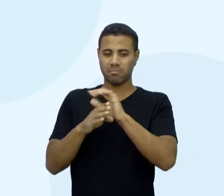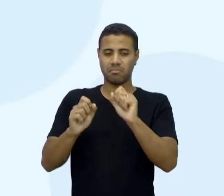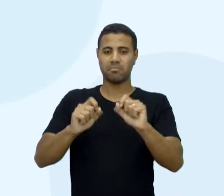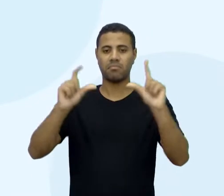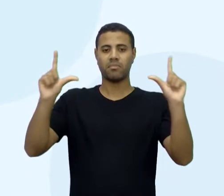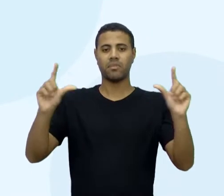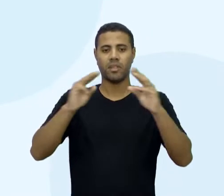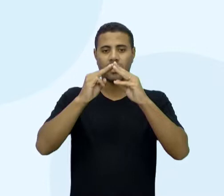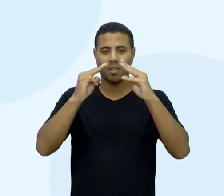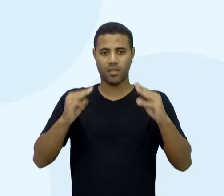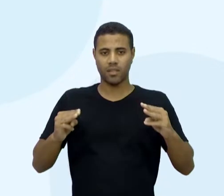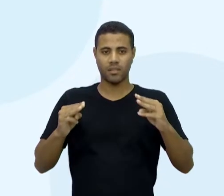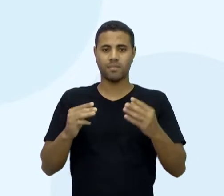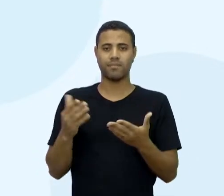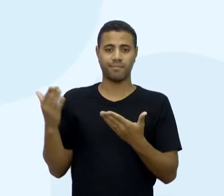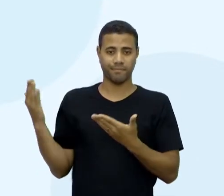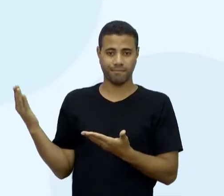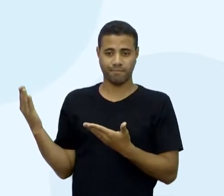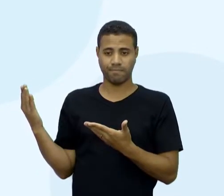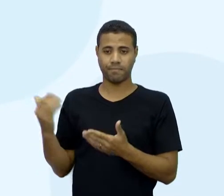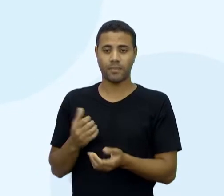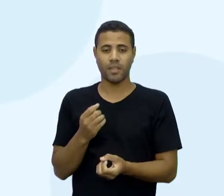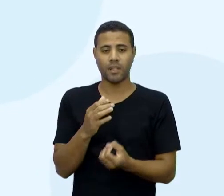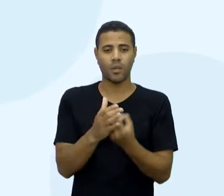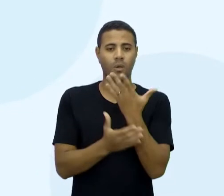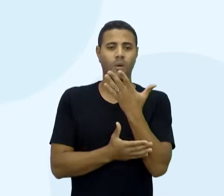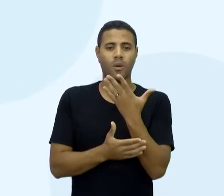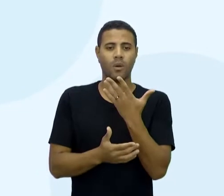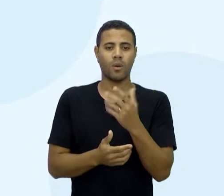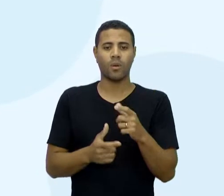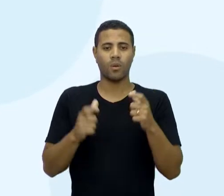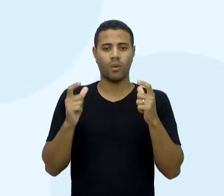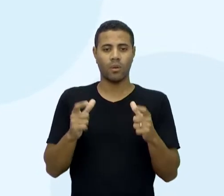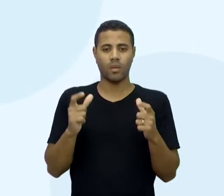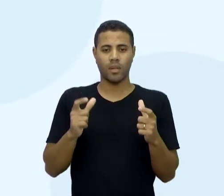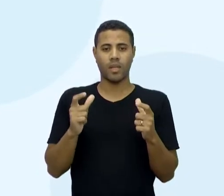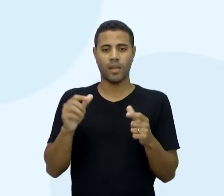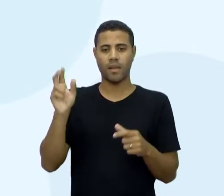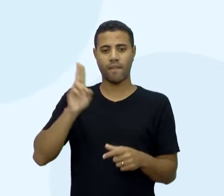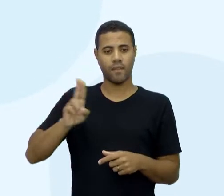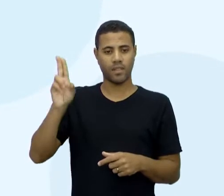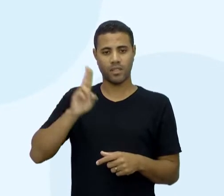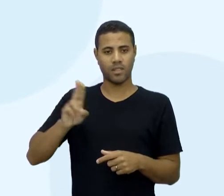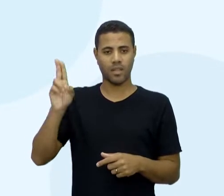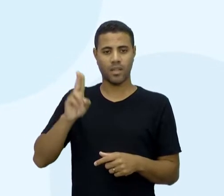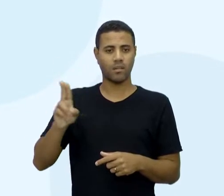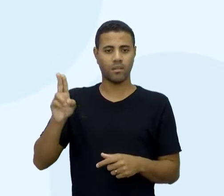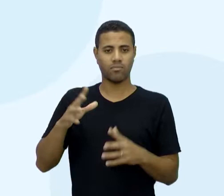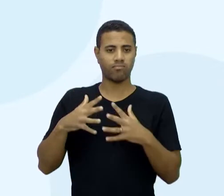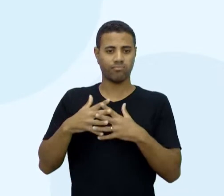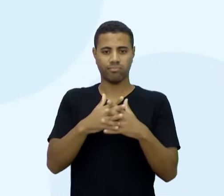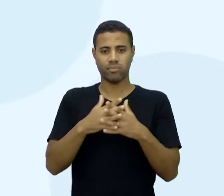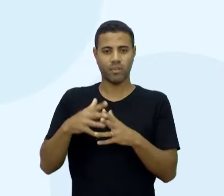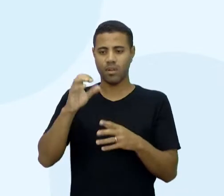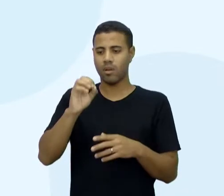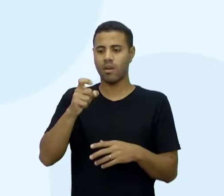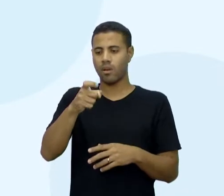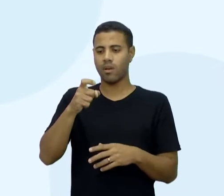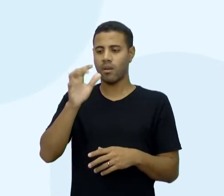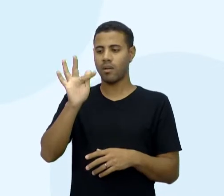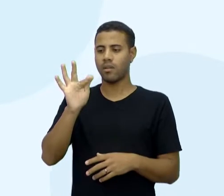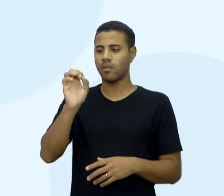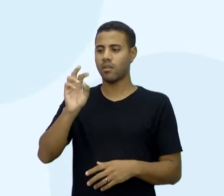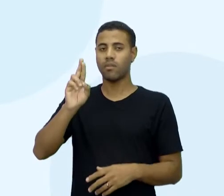de Ashmolean, tá? Que foi criado aí pela Universidade de Oxford, tá? Ele foi criado em